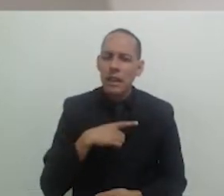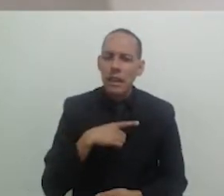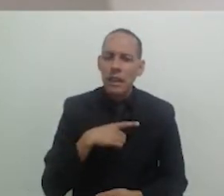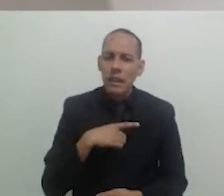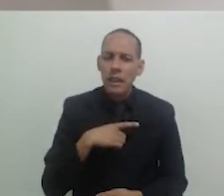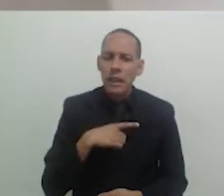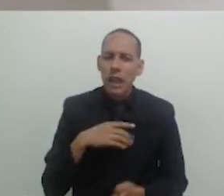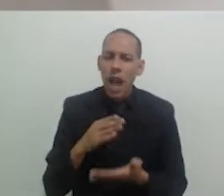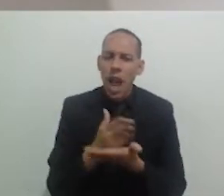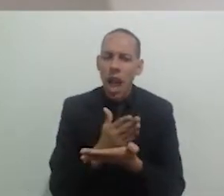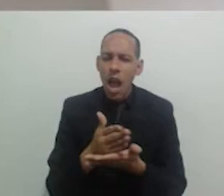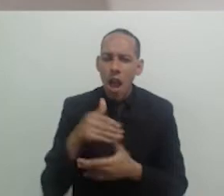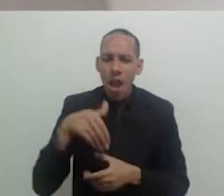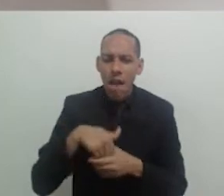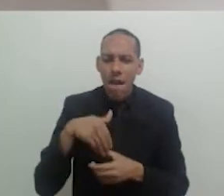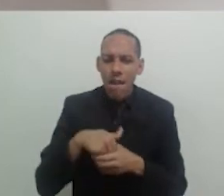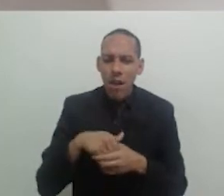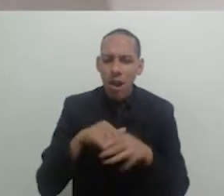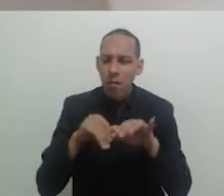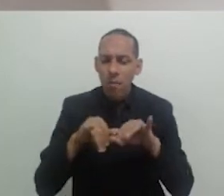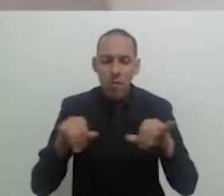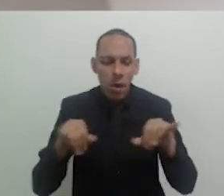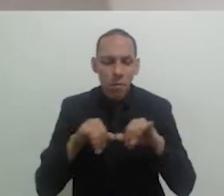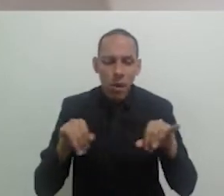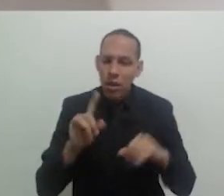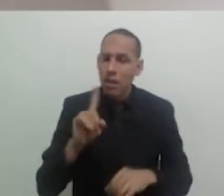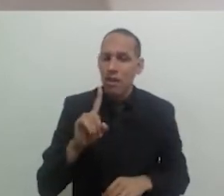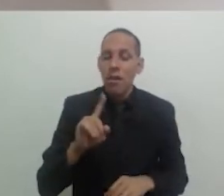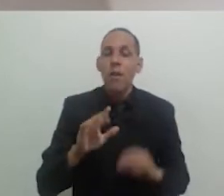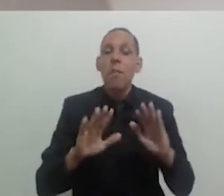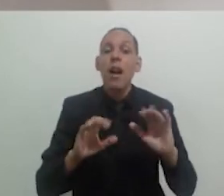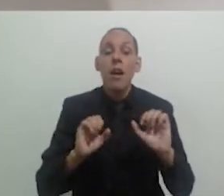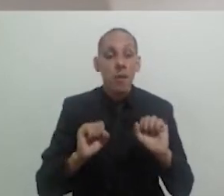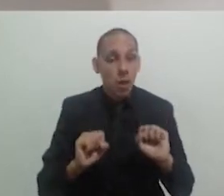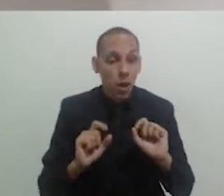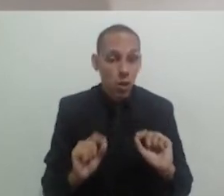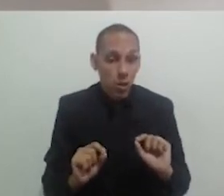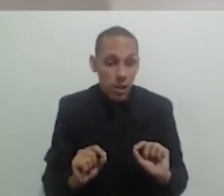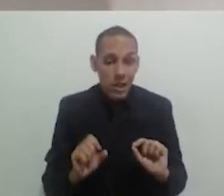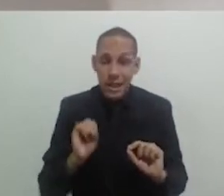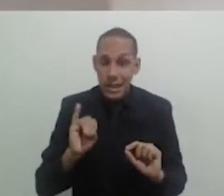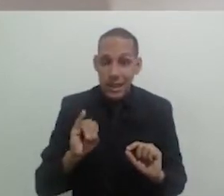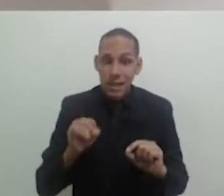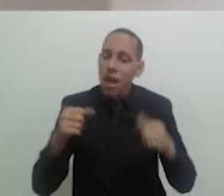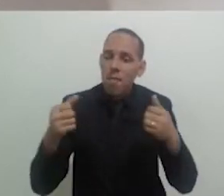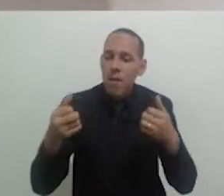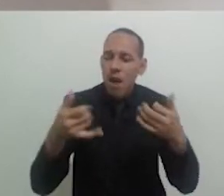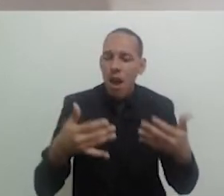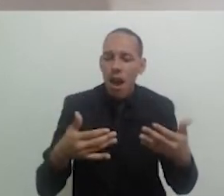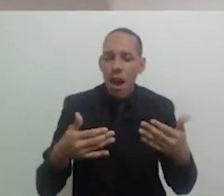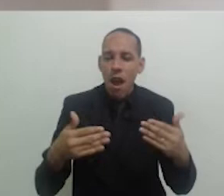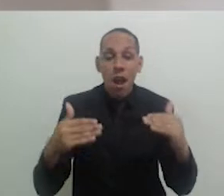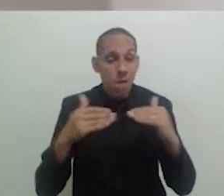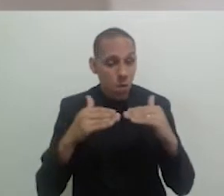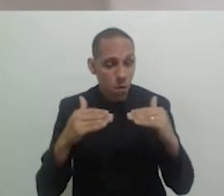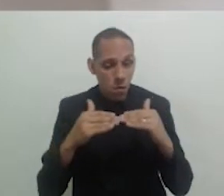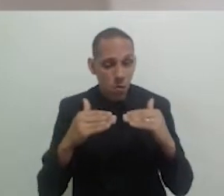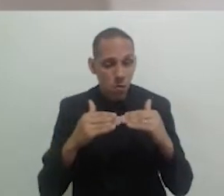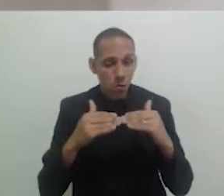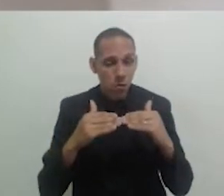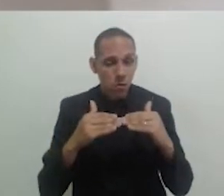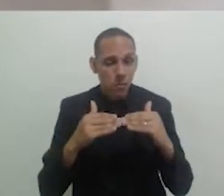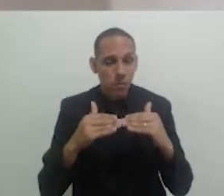ainda não proferidos, que podem, se forem favoráveis ao relator, chegar ao